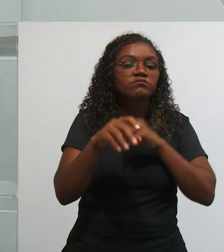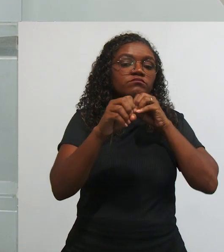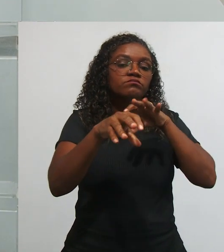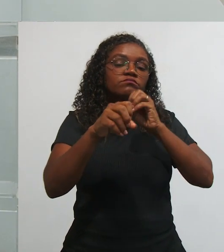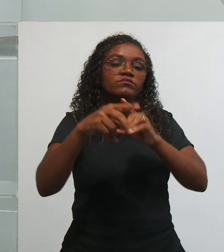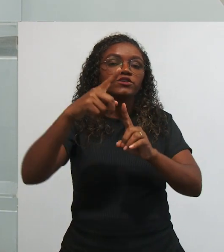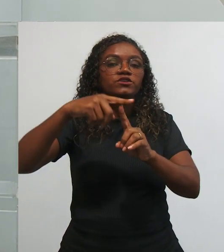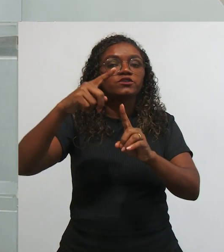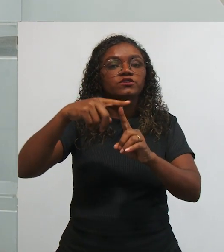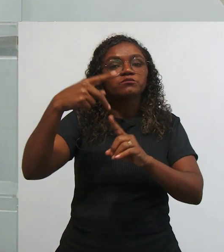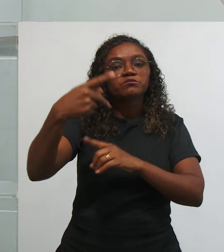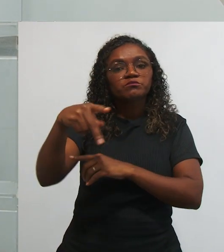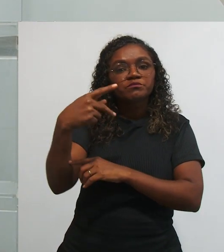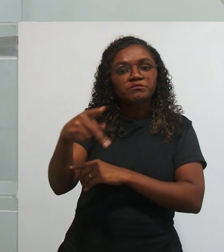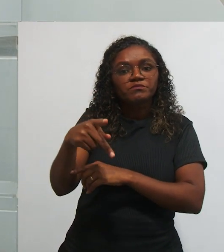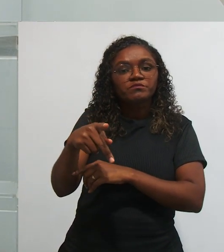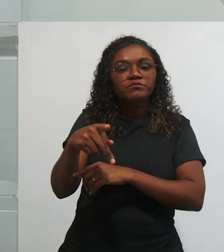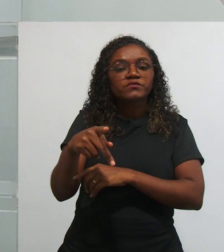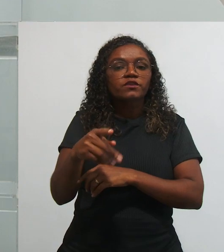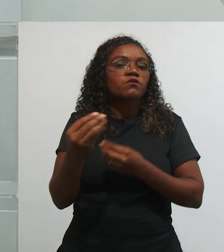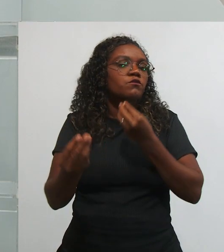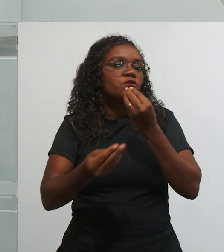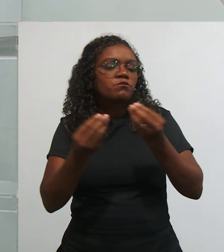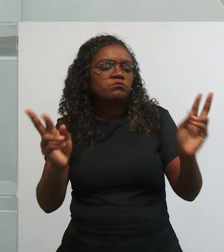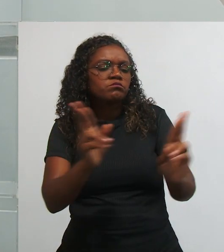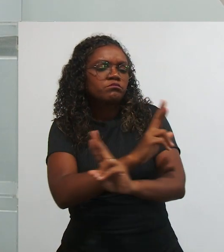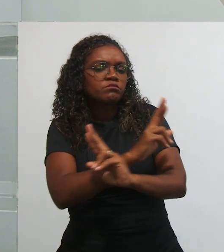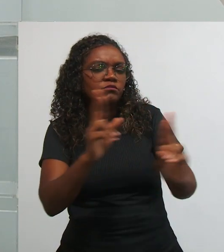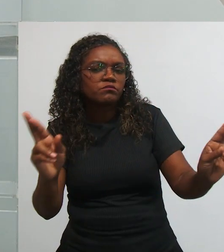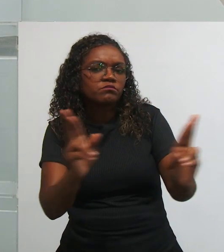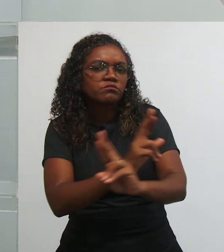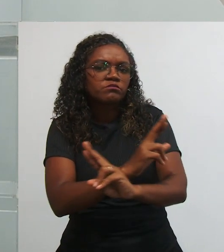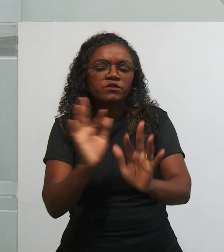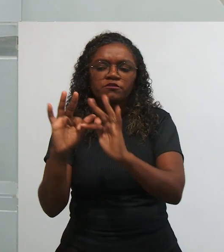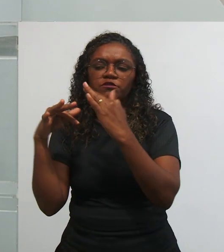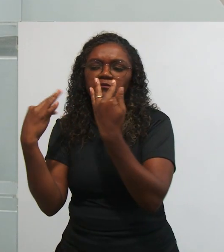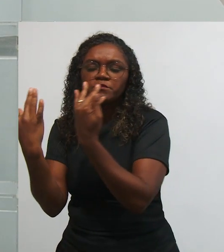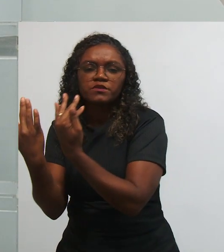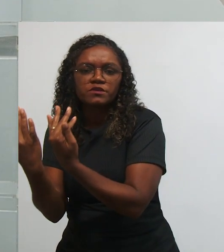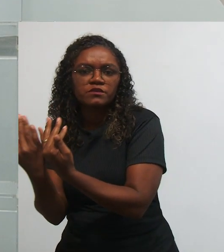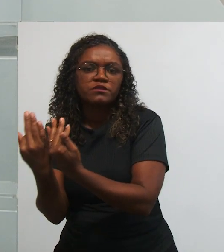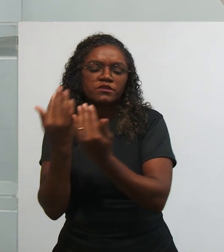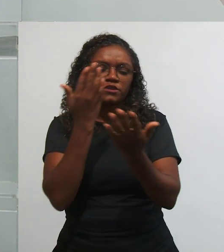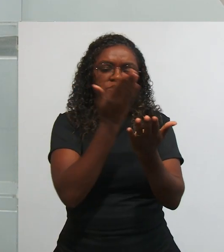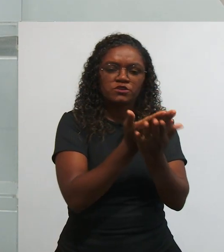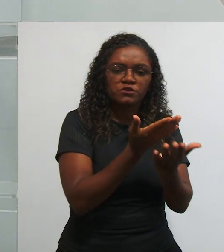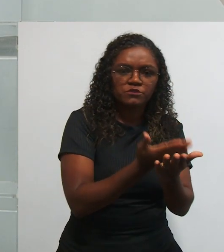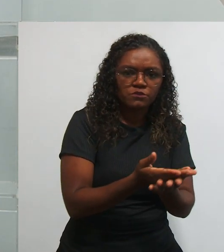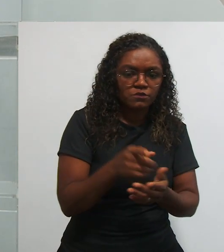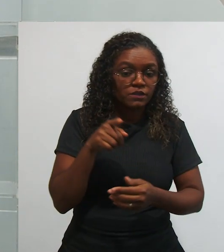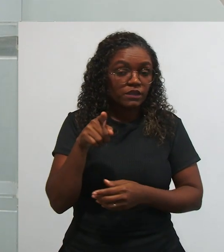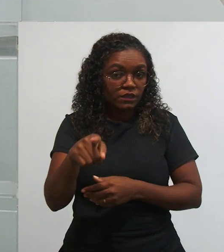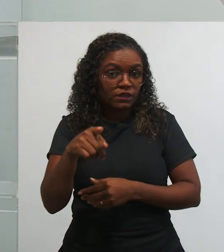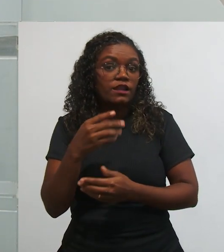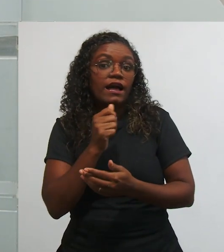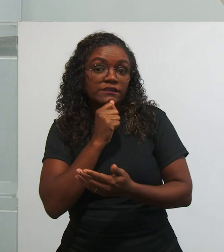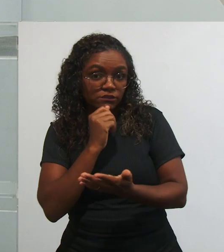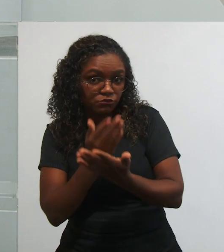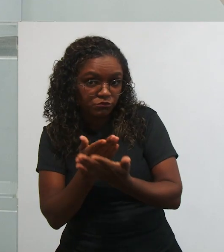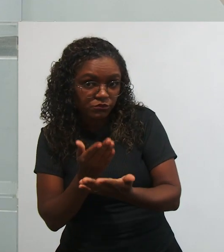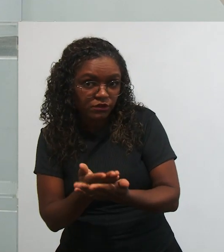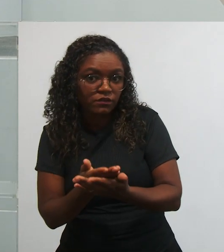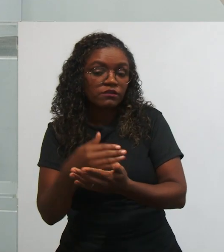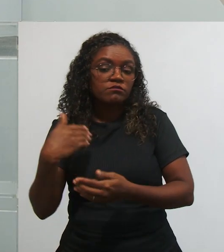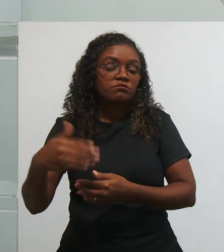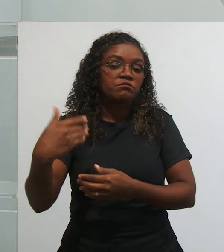que avaliar como que ele faz as relações dele com a sua família, com os seus estudos, se ele está num processo de formação, se ele